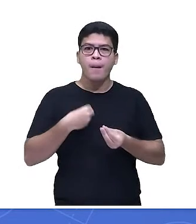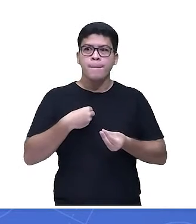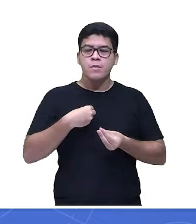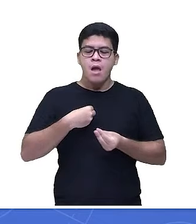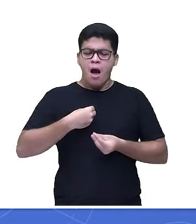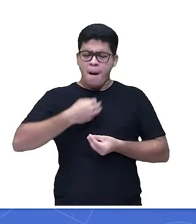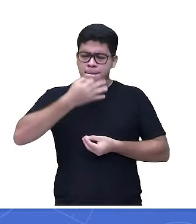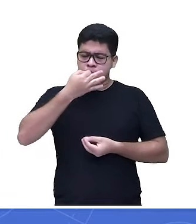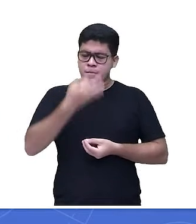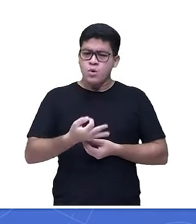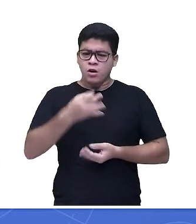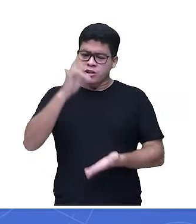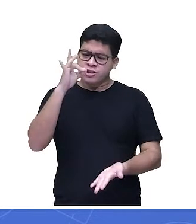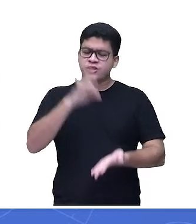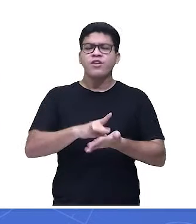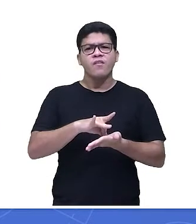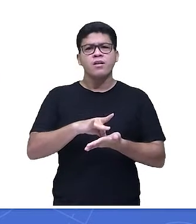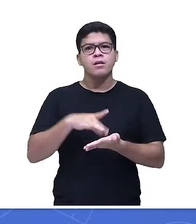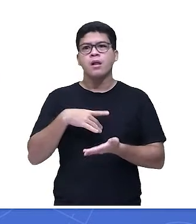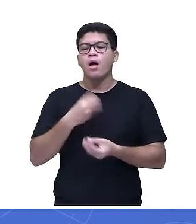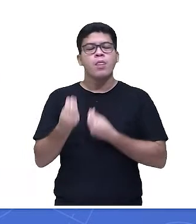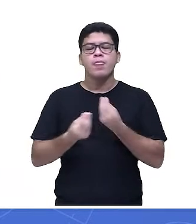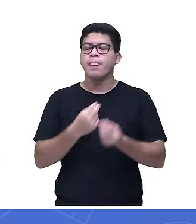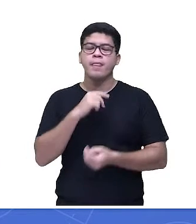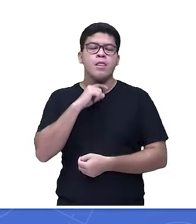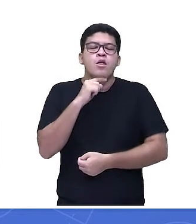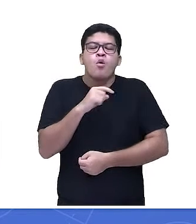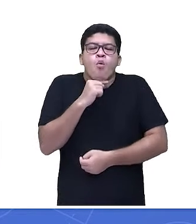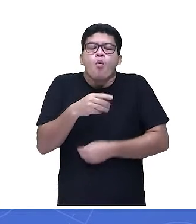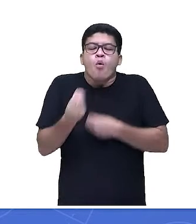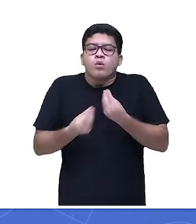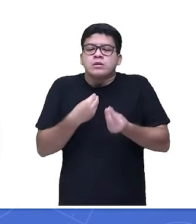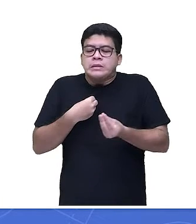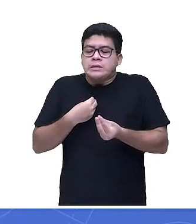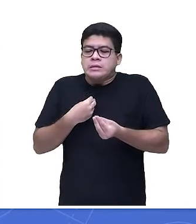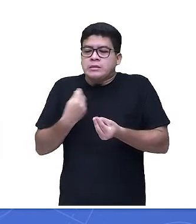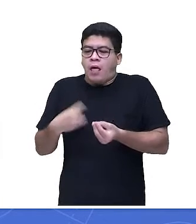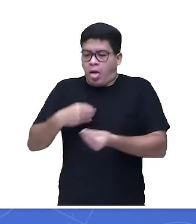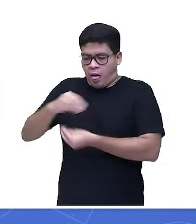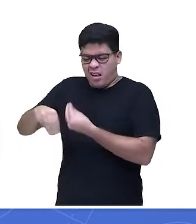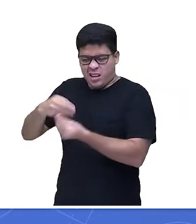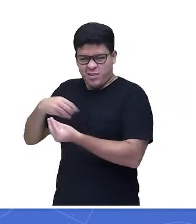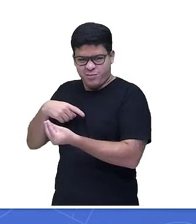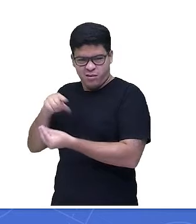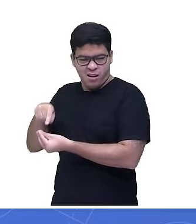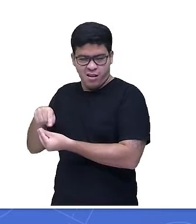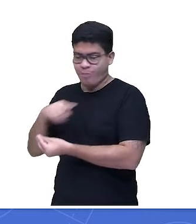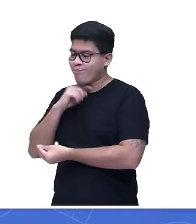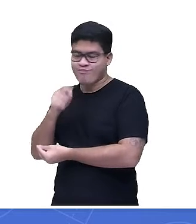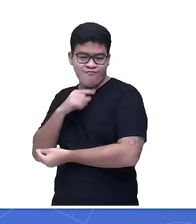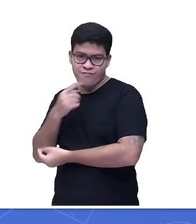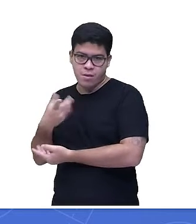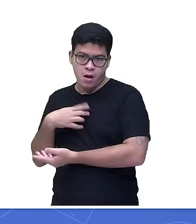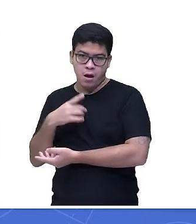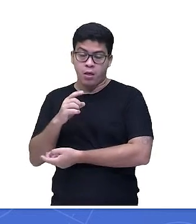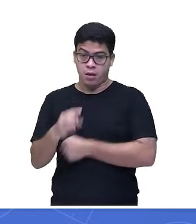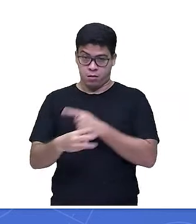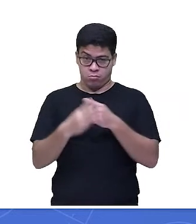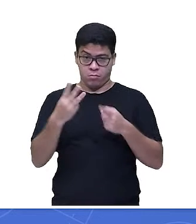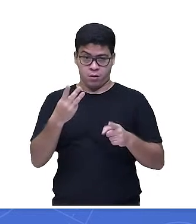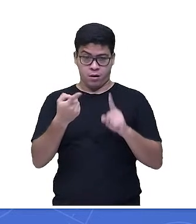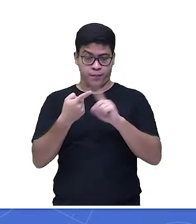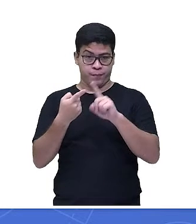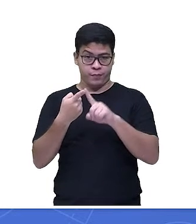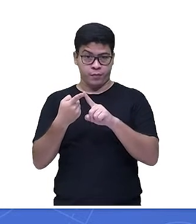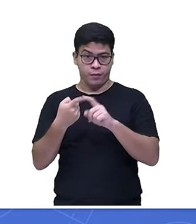puras, porque elas não conseguem ser obtidas a partir da mistura de outras cores. Então, nós temos 3 cores primárias. Vamos ver quais